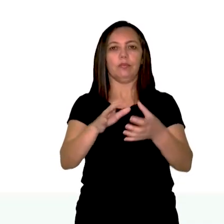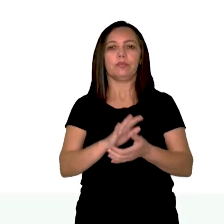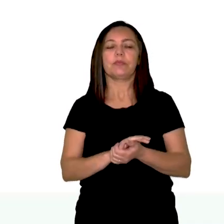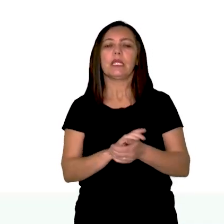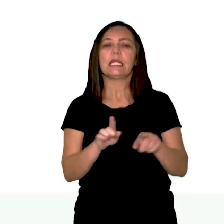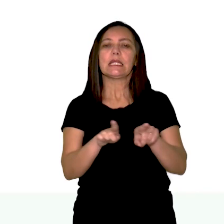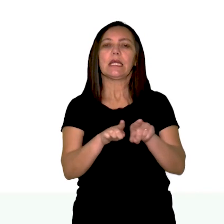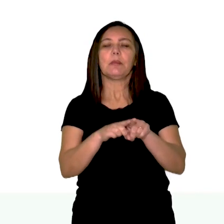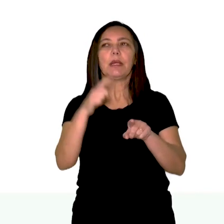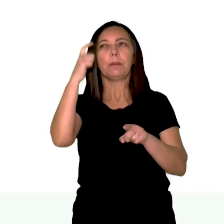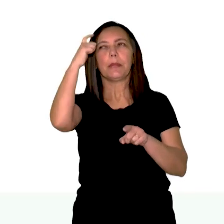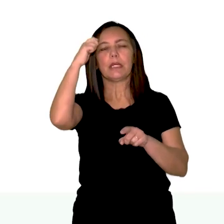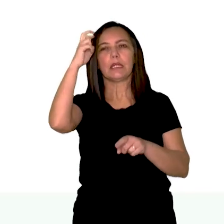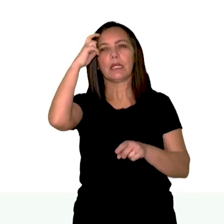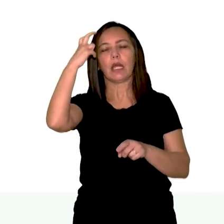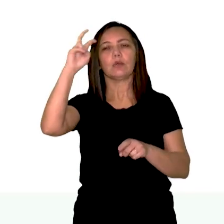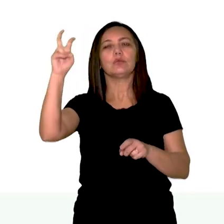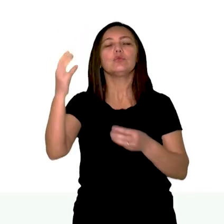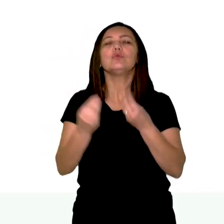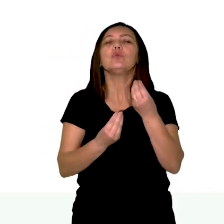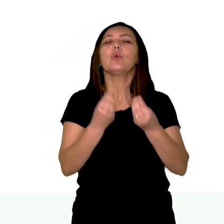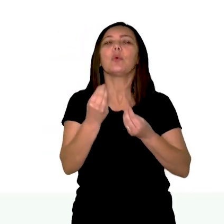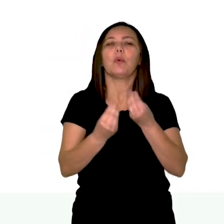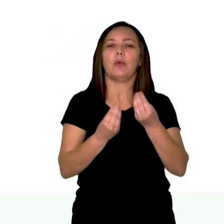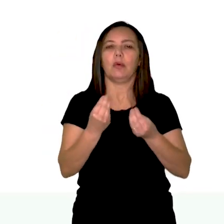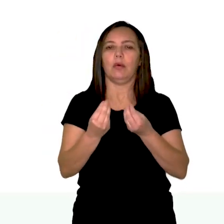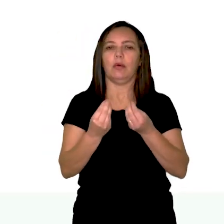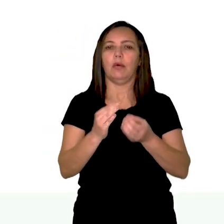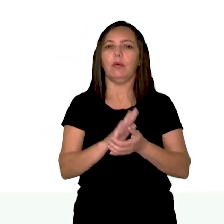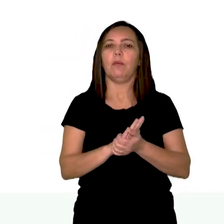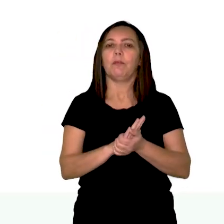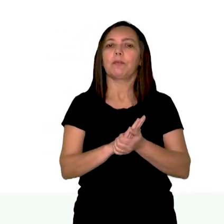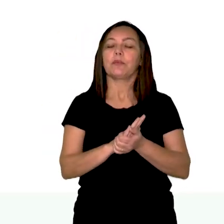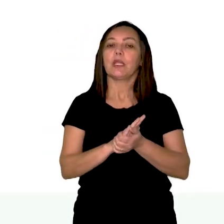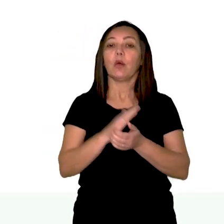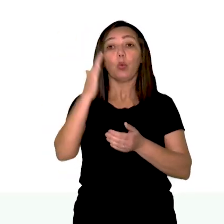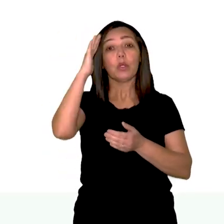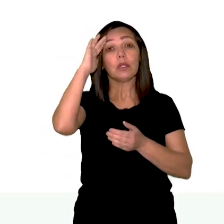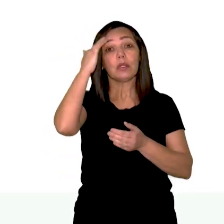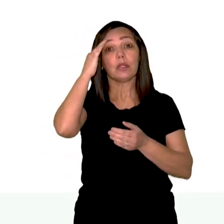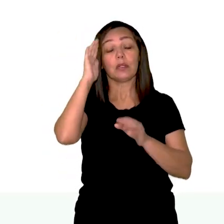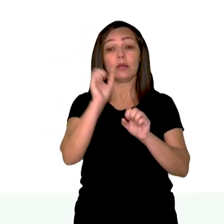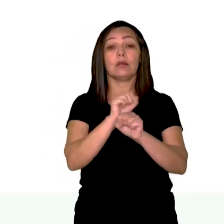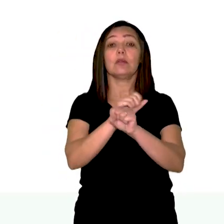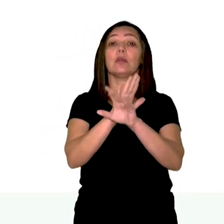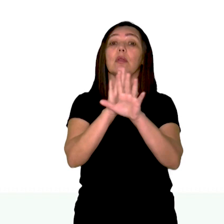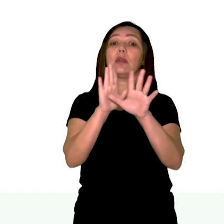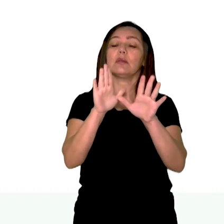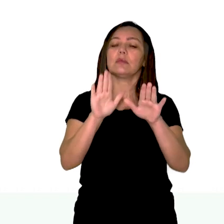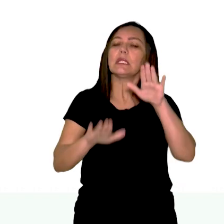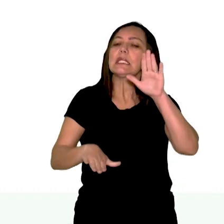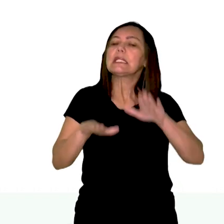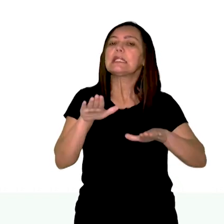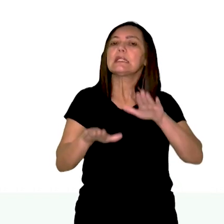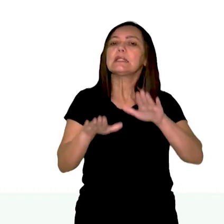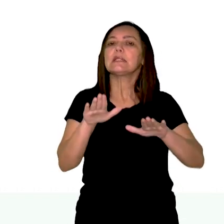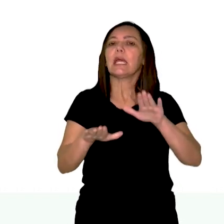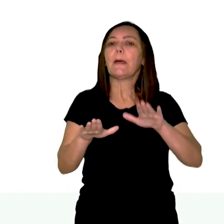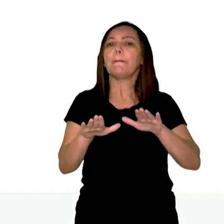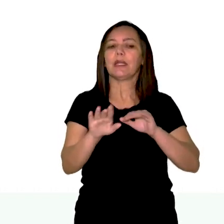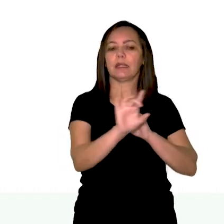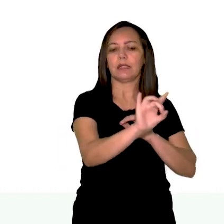Pode-se pensar a cultura também da seguinte maneira, que a sua compreensão dependerá de